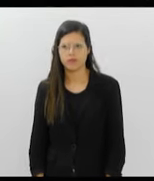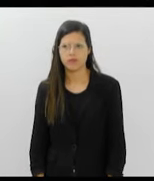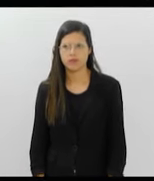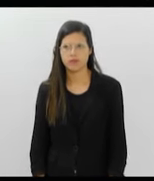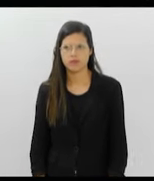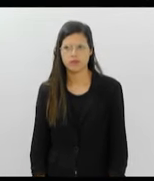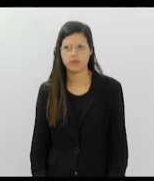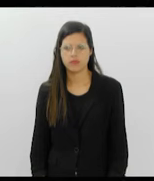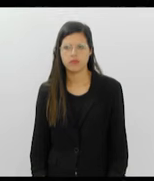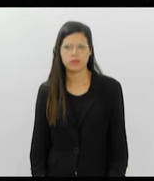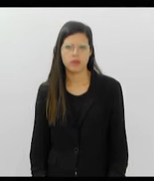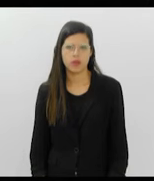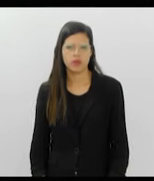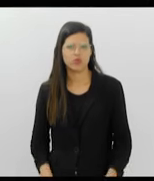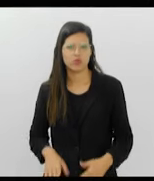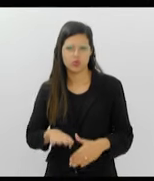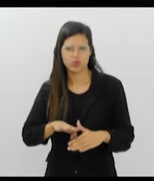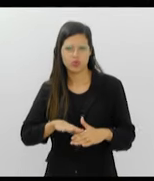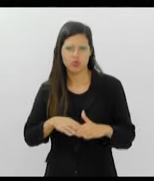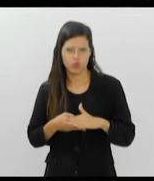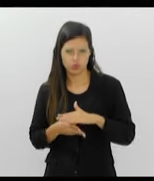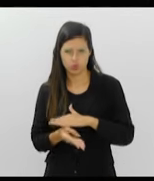de hábito,